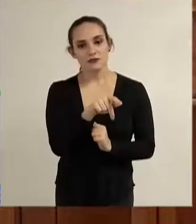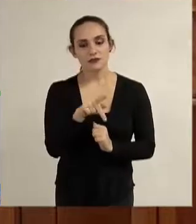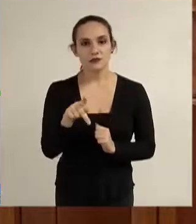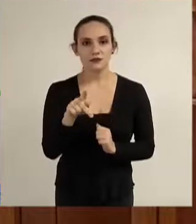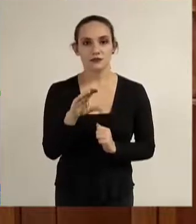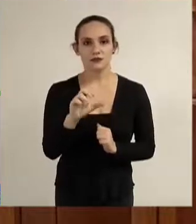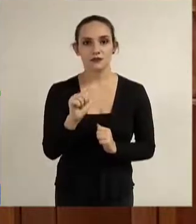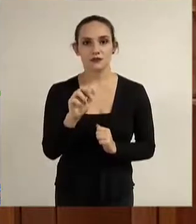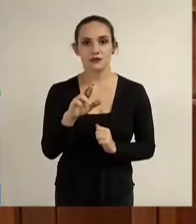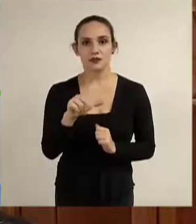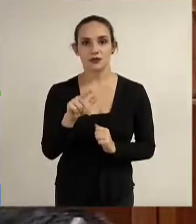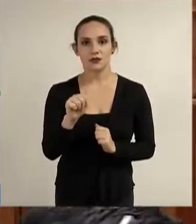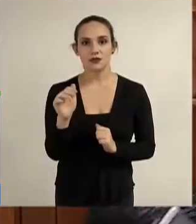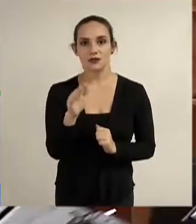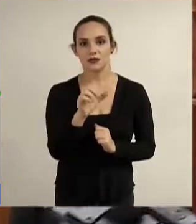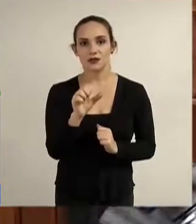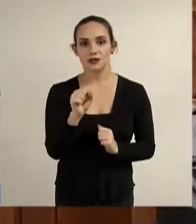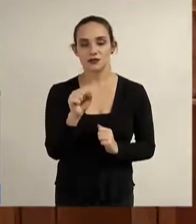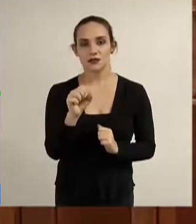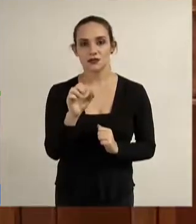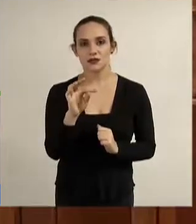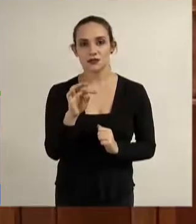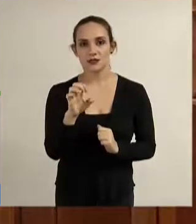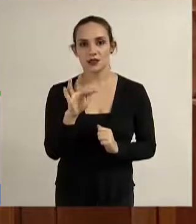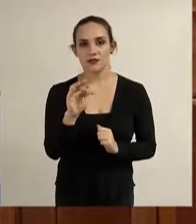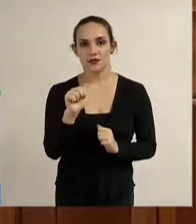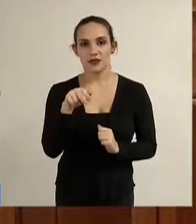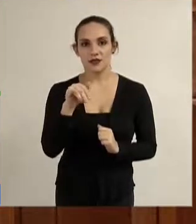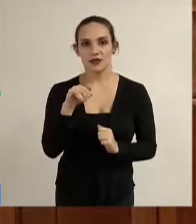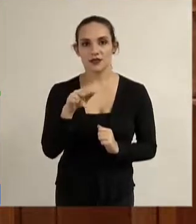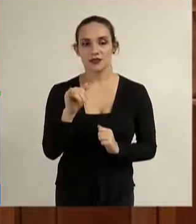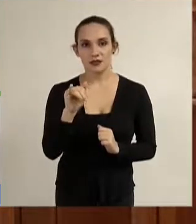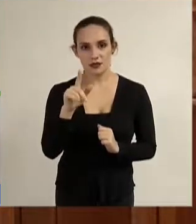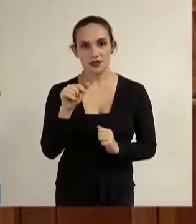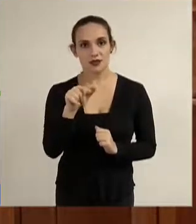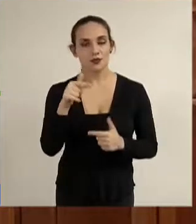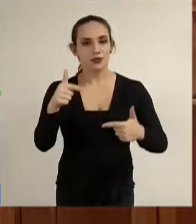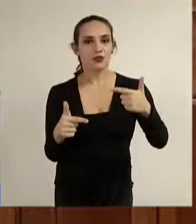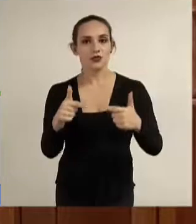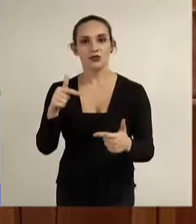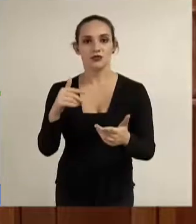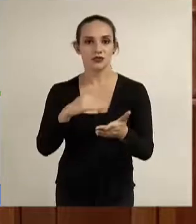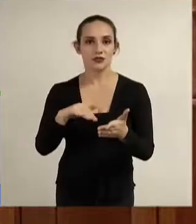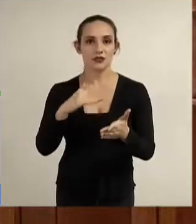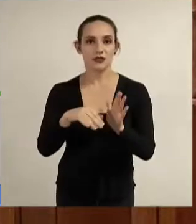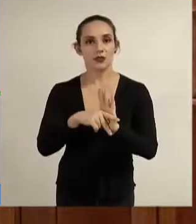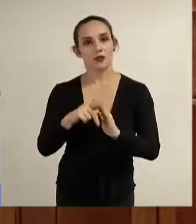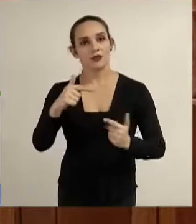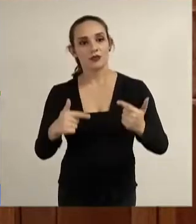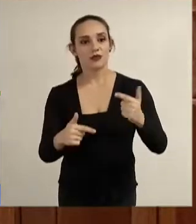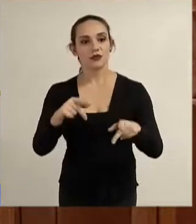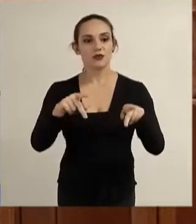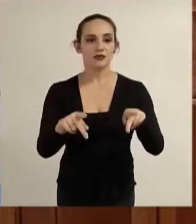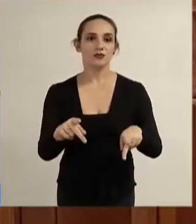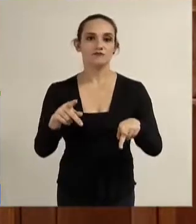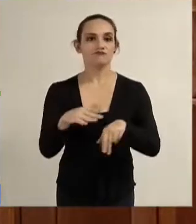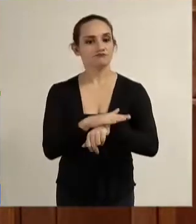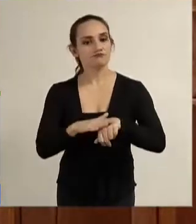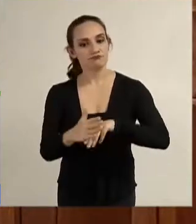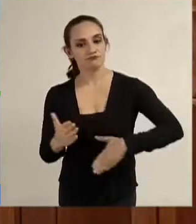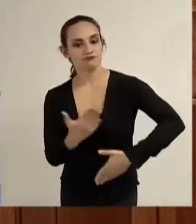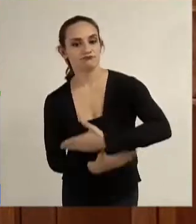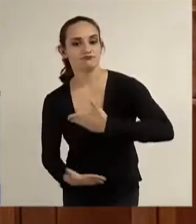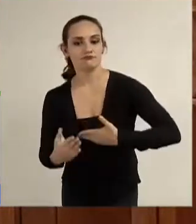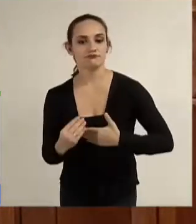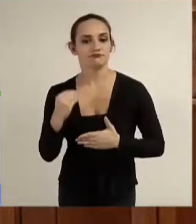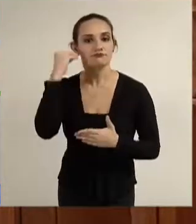Carla Stefanini, ela que é subsecretária de Políticas Públicas para as Mulheres aqui da nossa cidade, trocando essas informações,